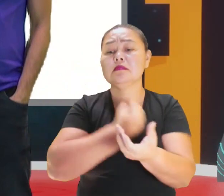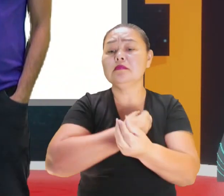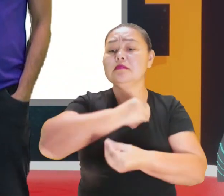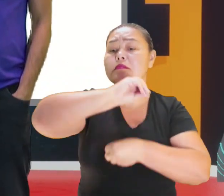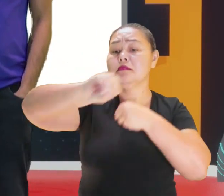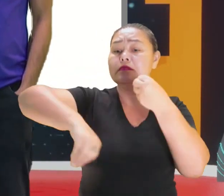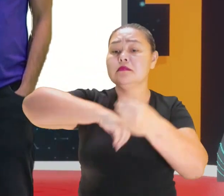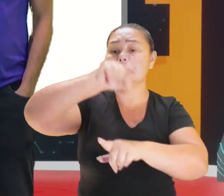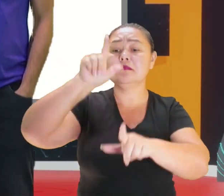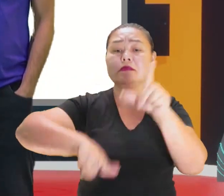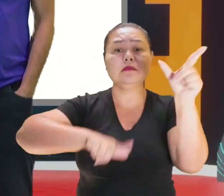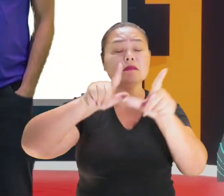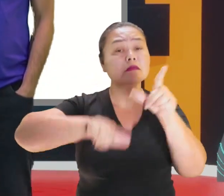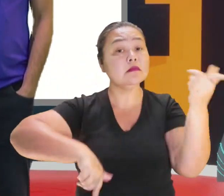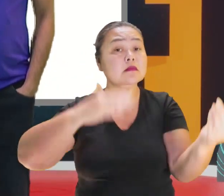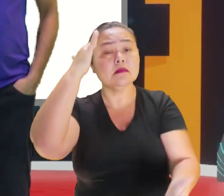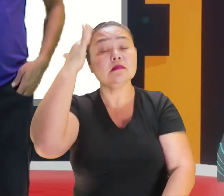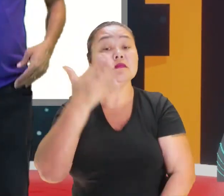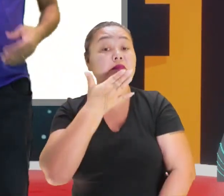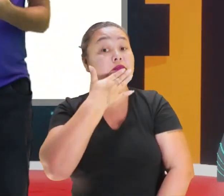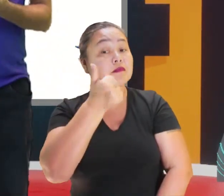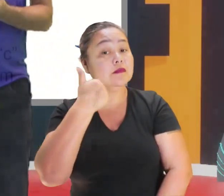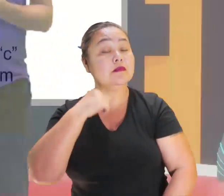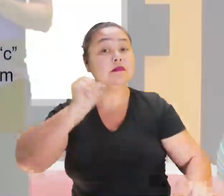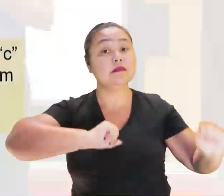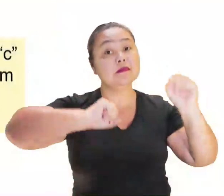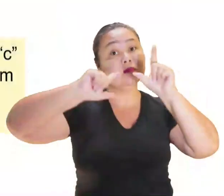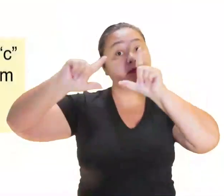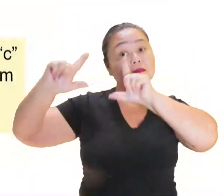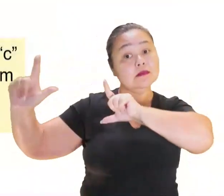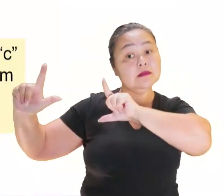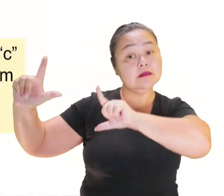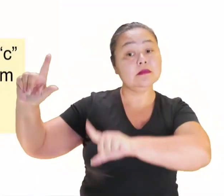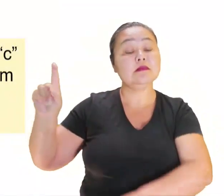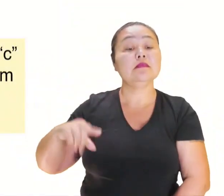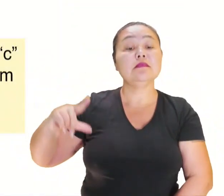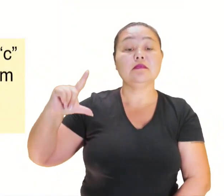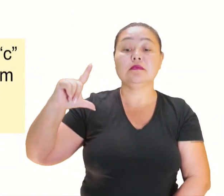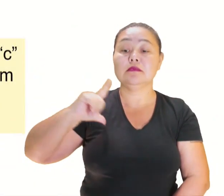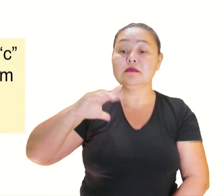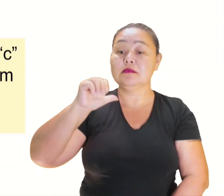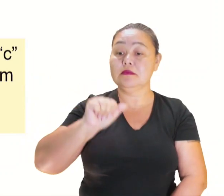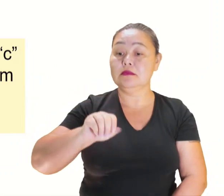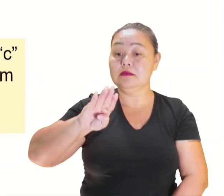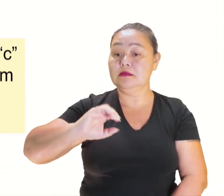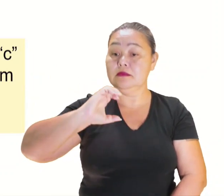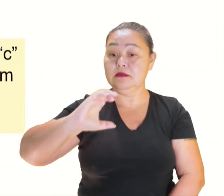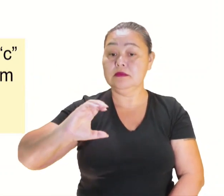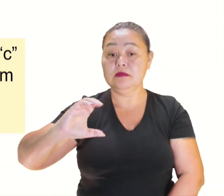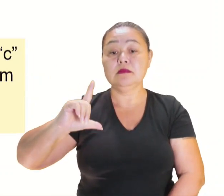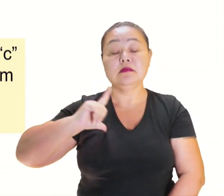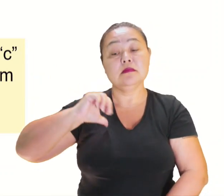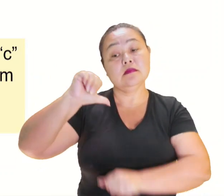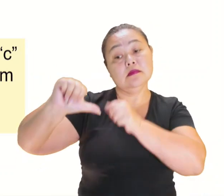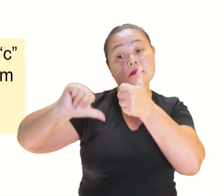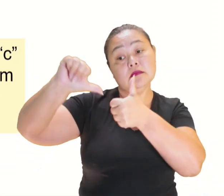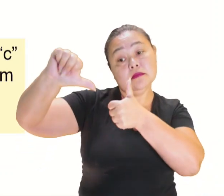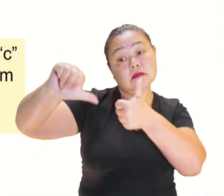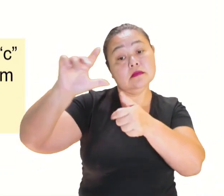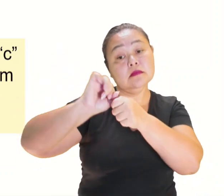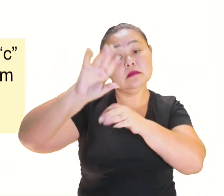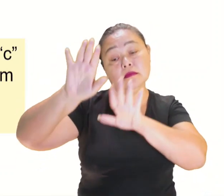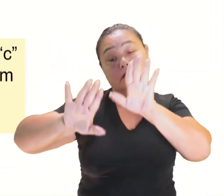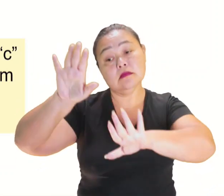tá? Ainda entendendo melhor tudo isso, olha lá na telinha. Então, a gente viu que os valores de A, B e C vão variar de acordo